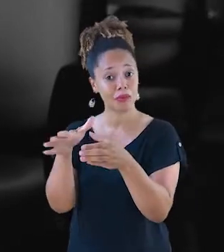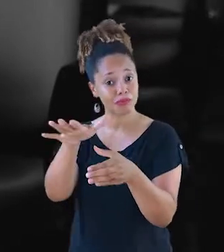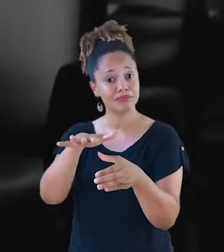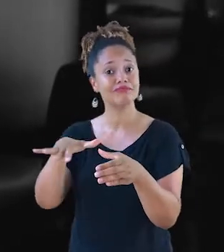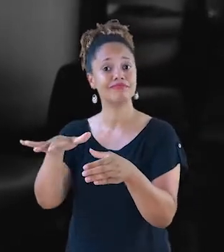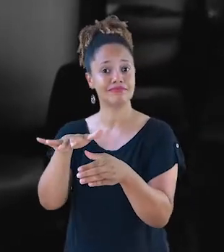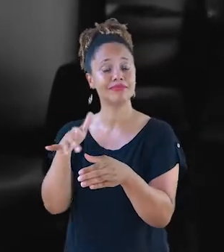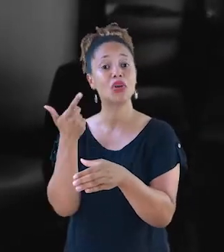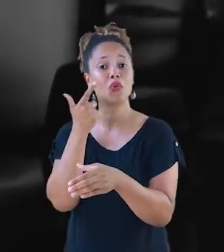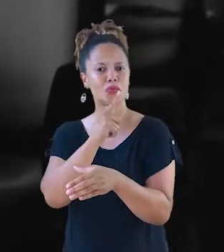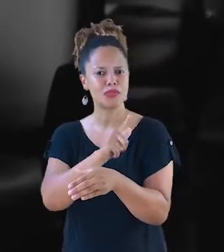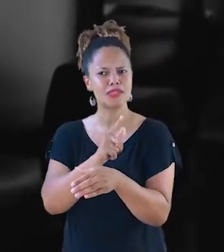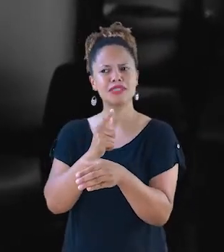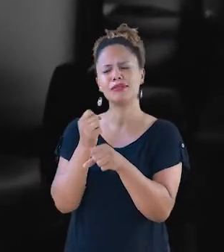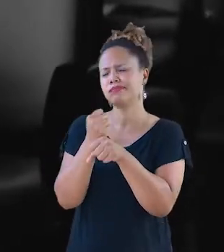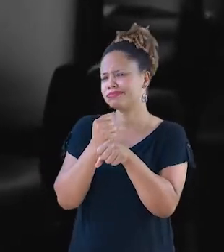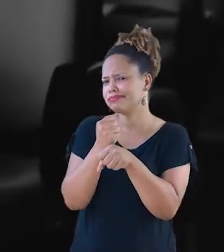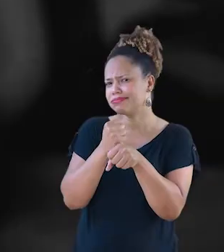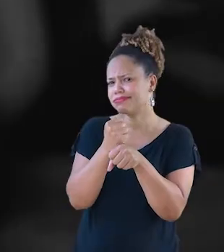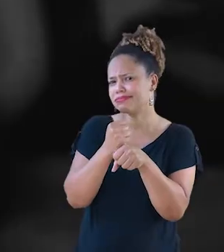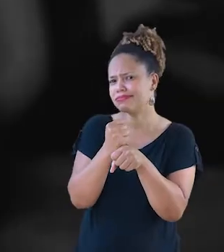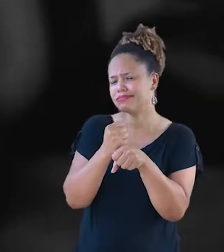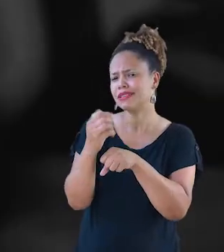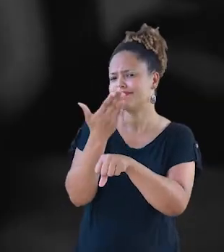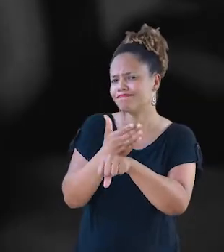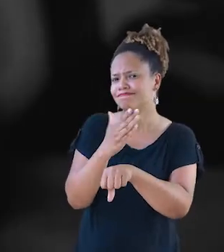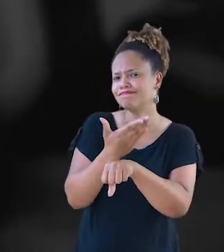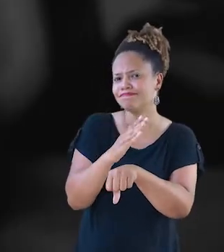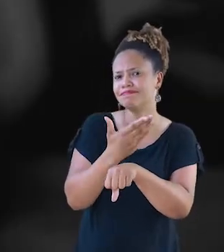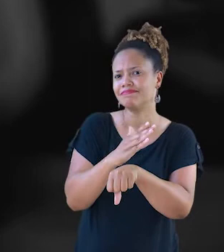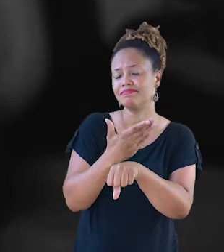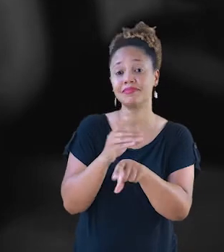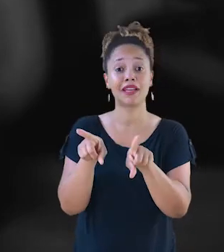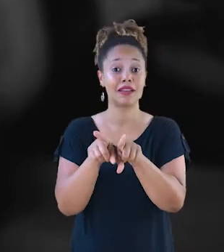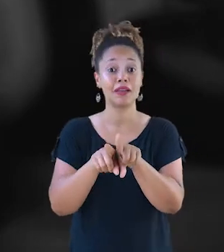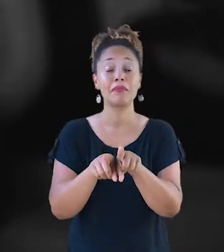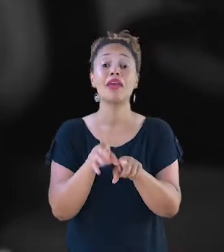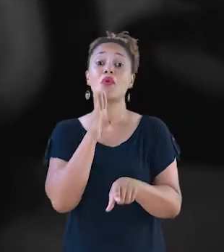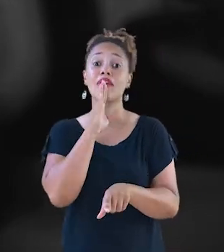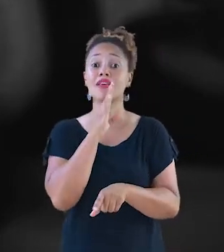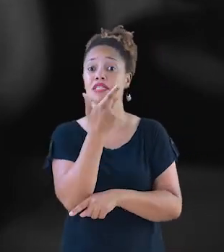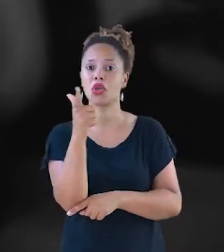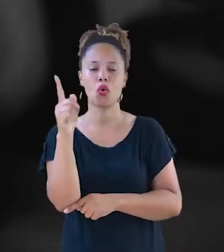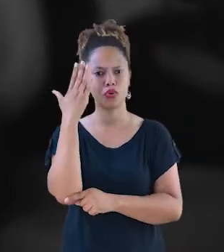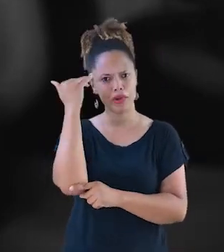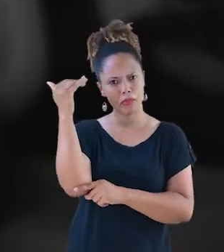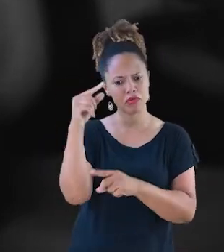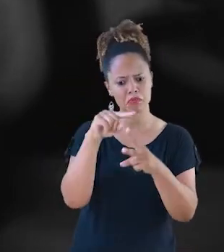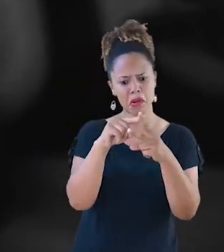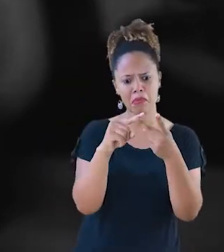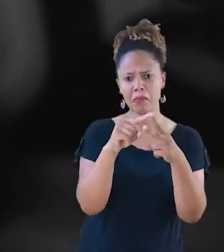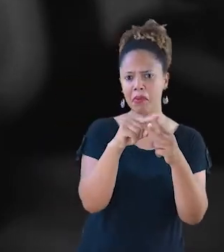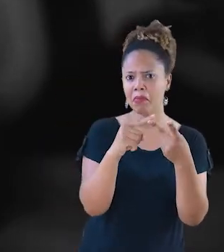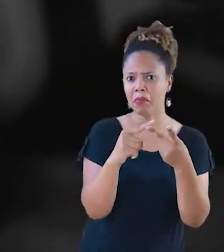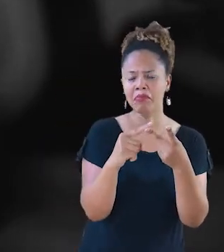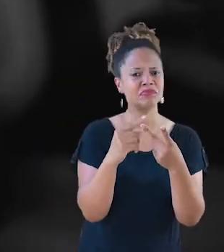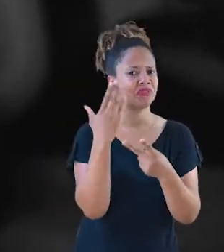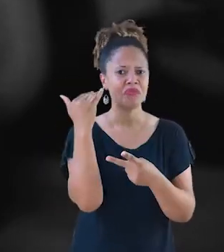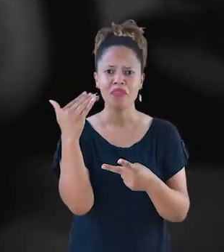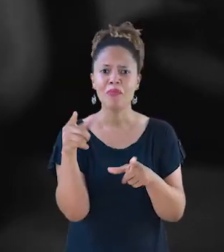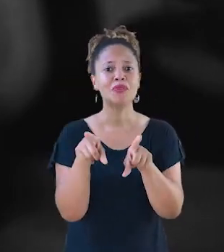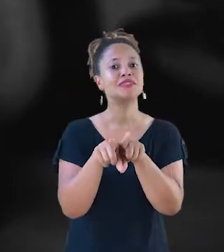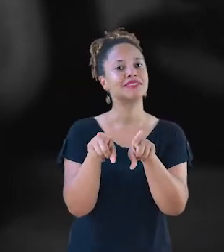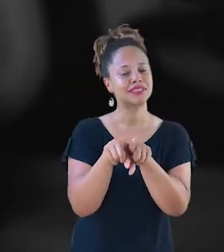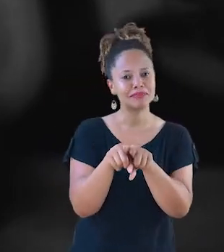extinto, o conjunto Serenata por muito tempo, né? Conheci seu Olênio Veiga, Romeu, toda a velha guarda da música